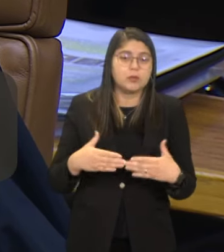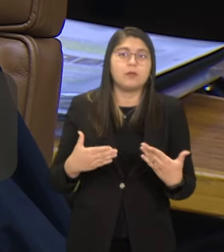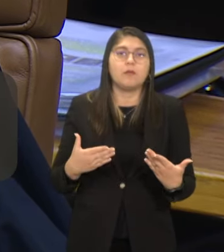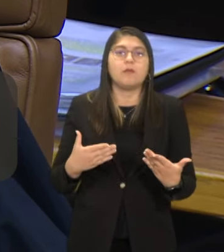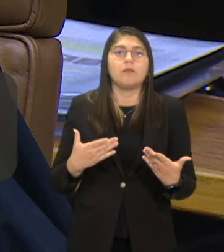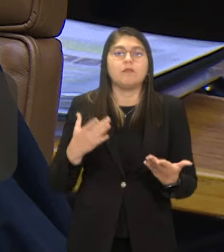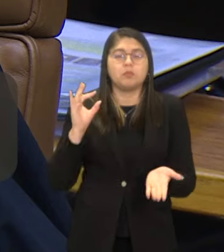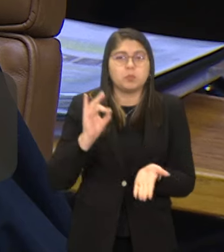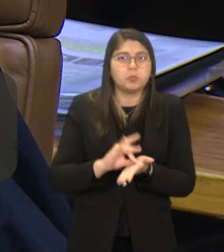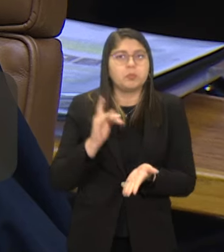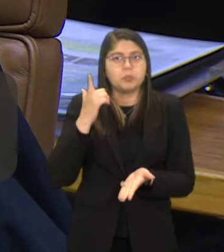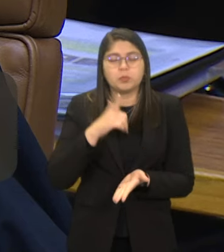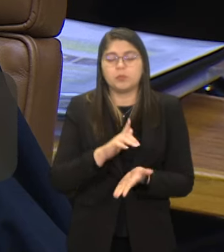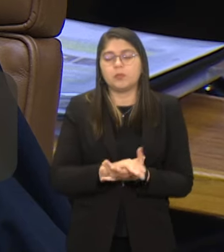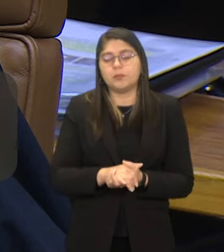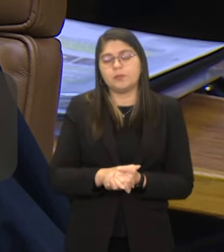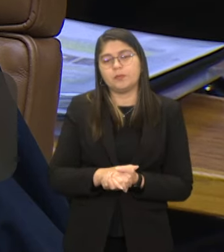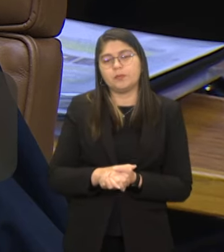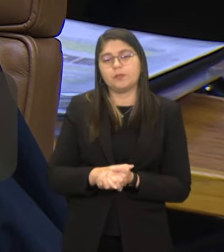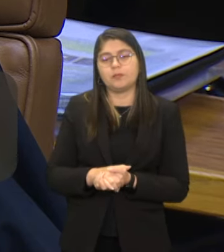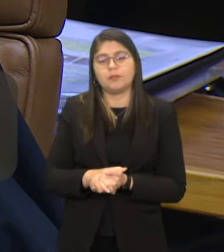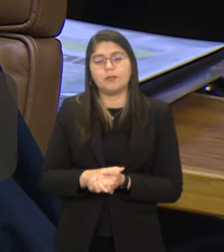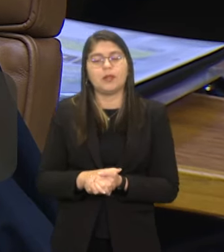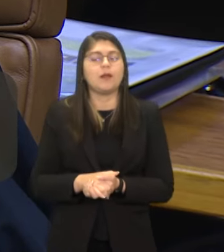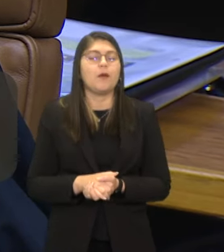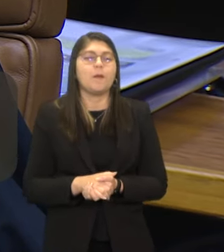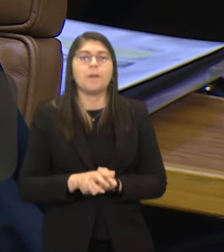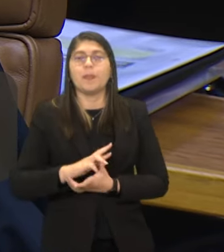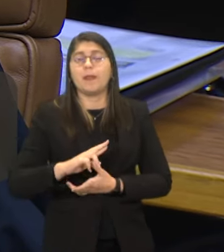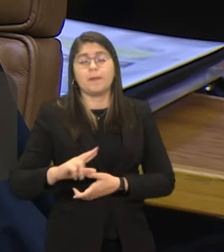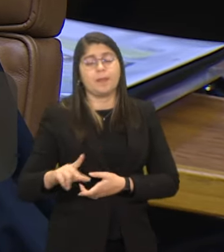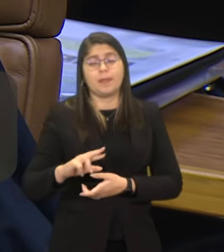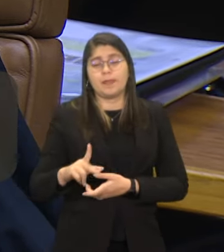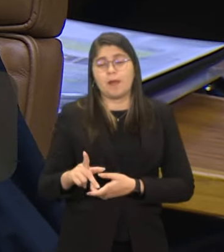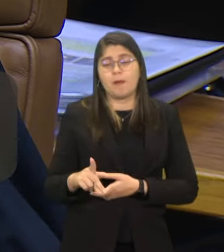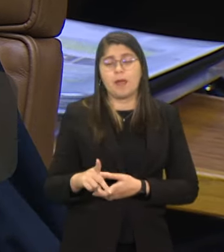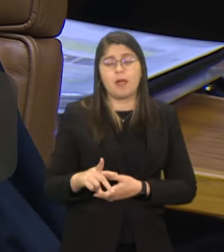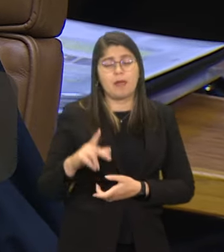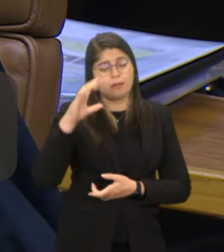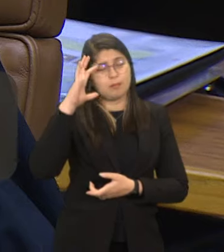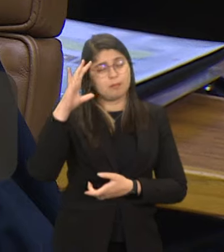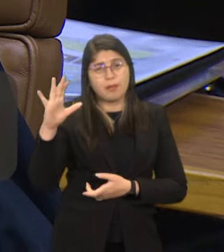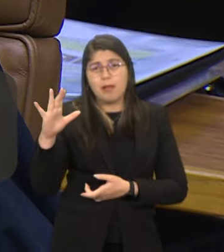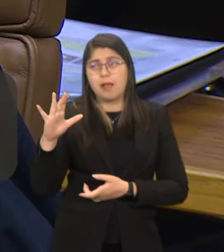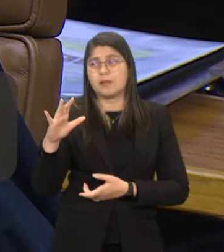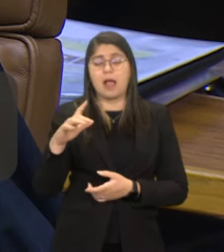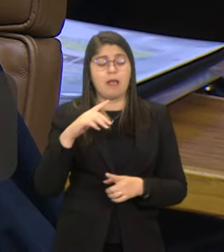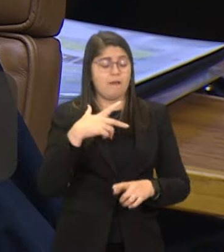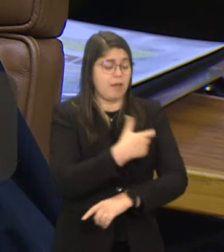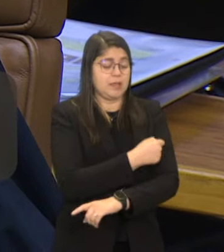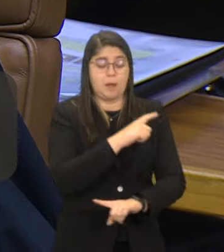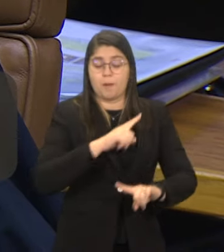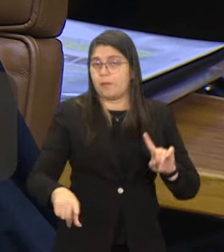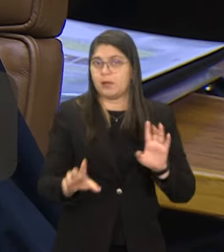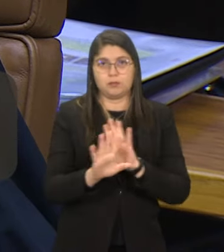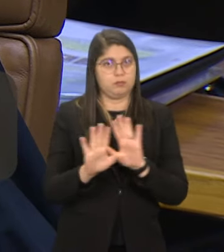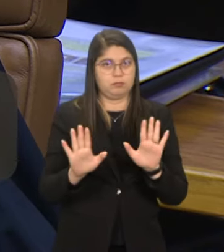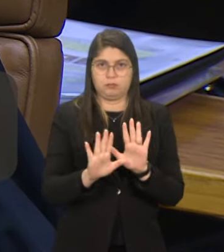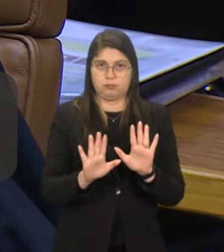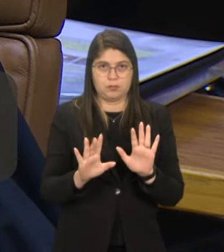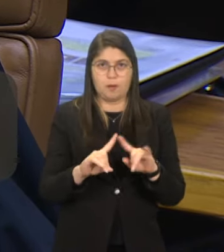eficácia. Ou seja, não pretendo com isso absolutamente advogar a tese que a vacina deve ser proibida. Ao contrário, reitero